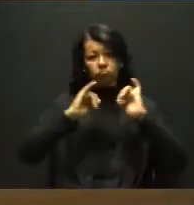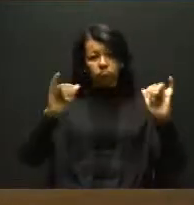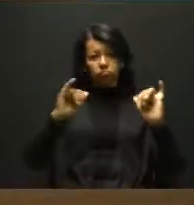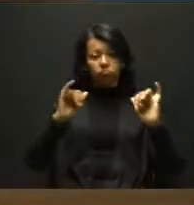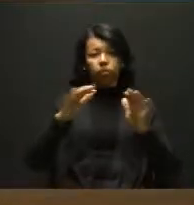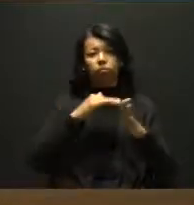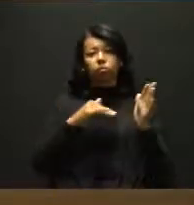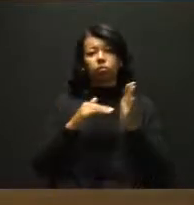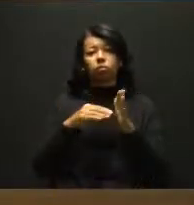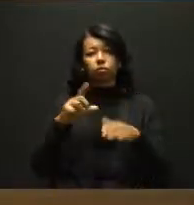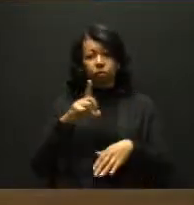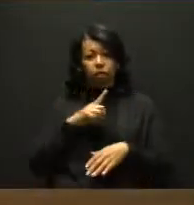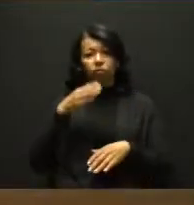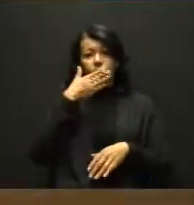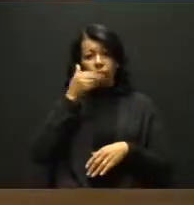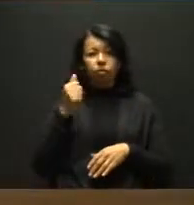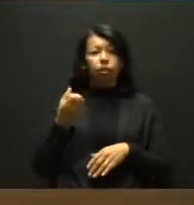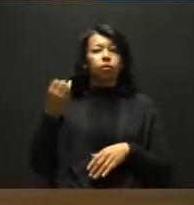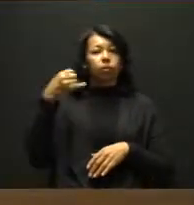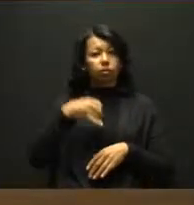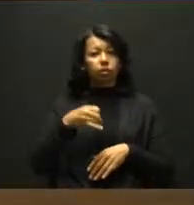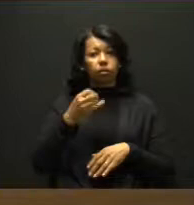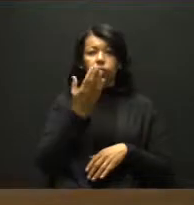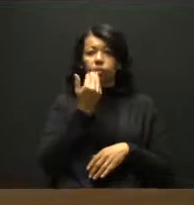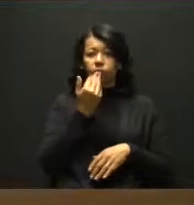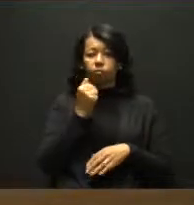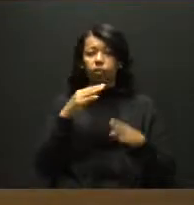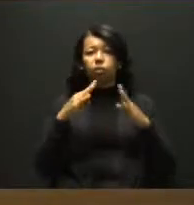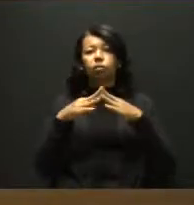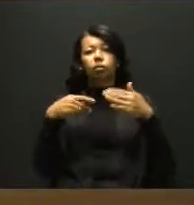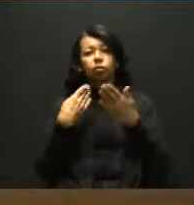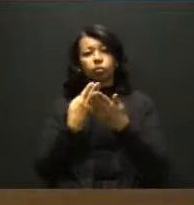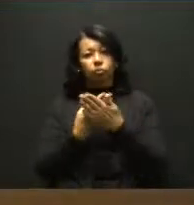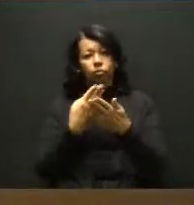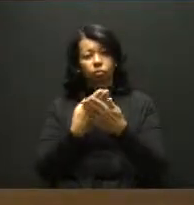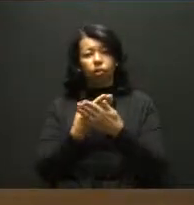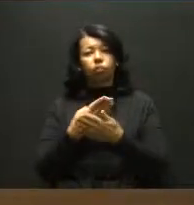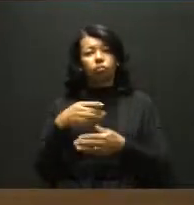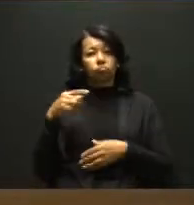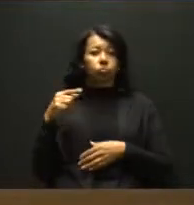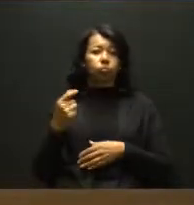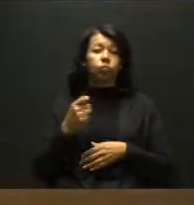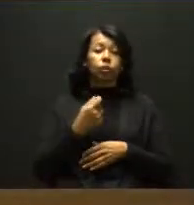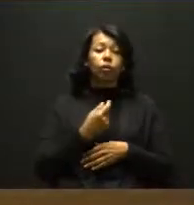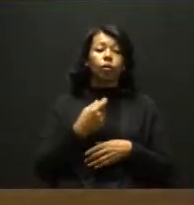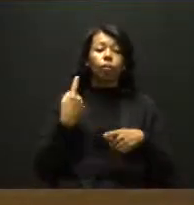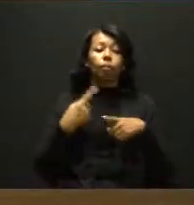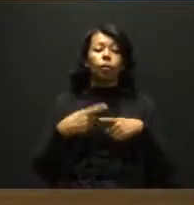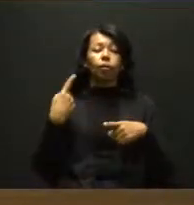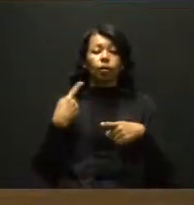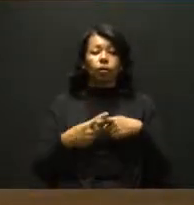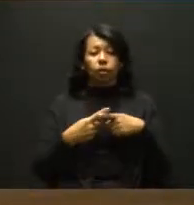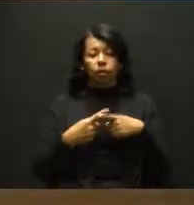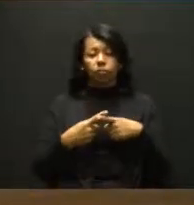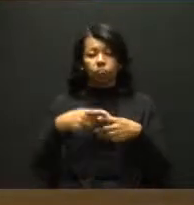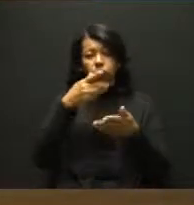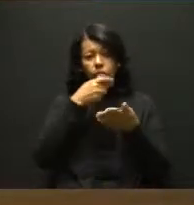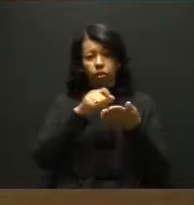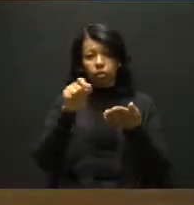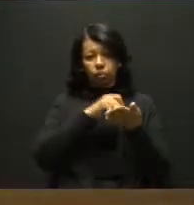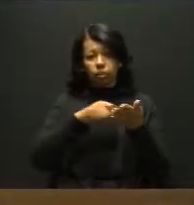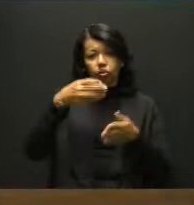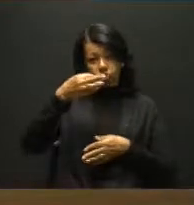houve algumas melhorias sim na merenda escolar de algumas unidades porque o requerimento é